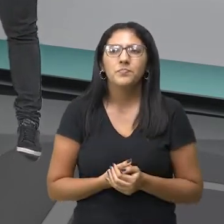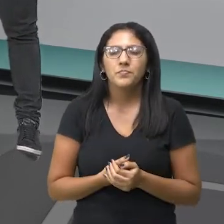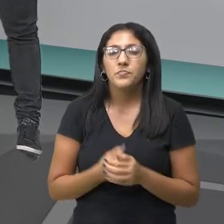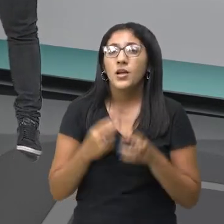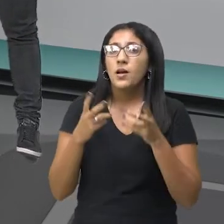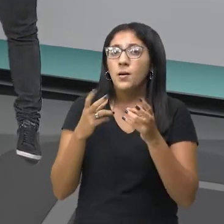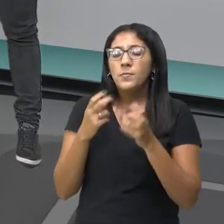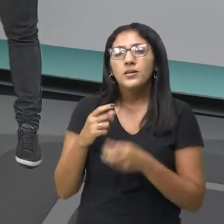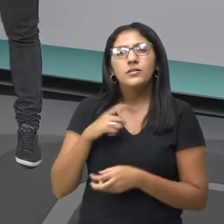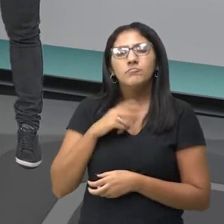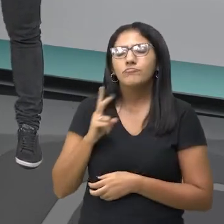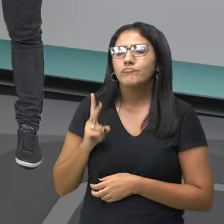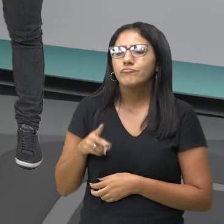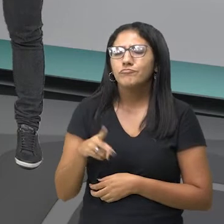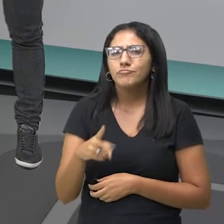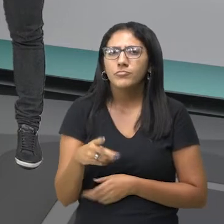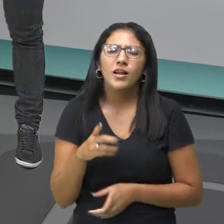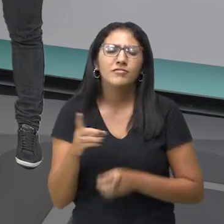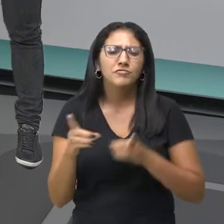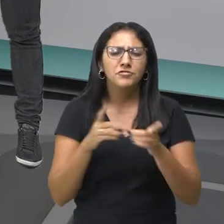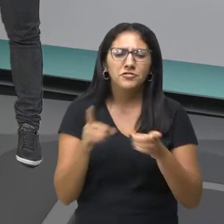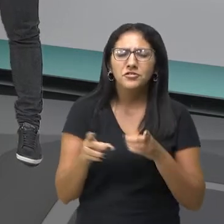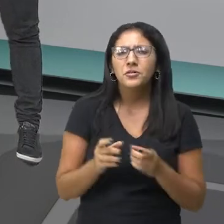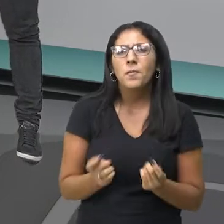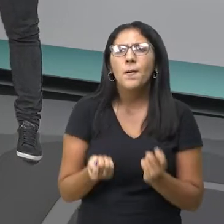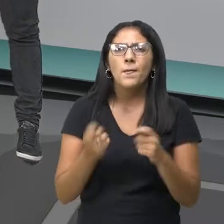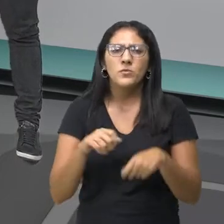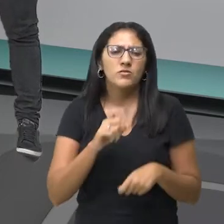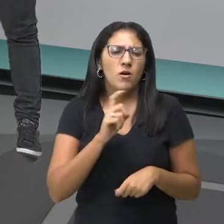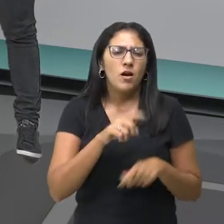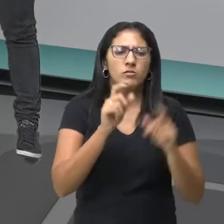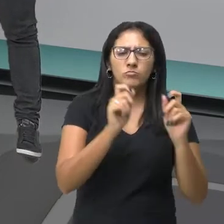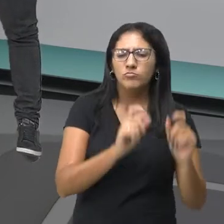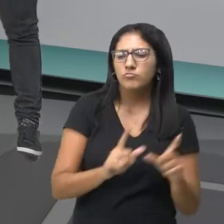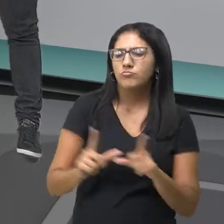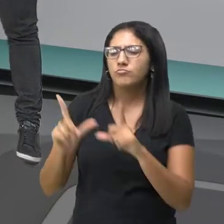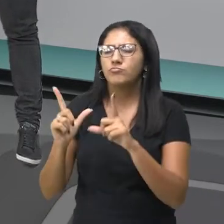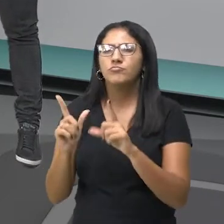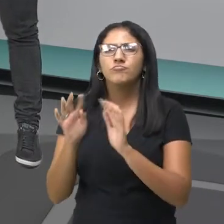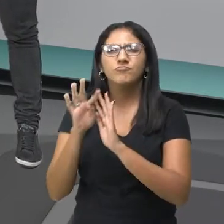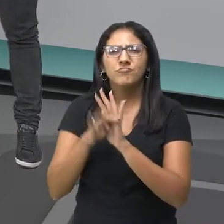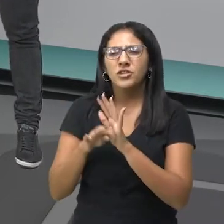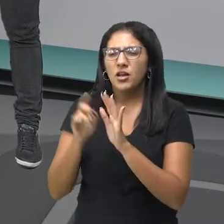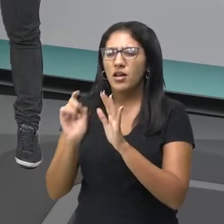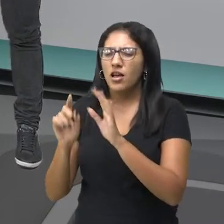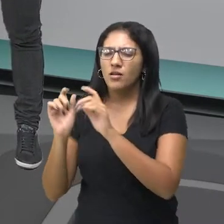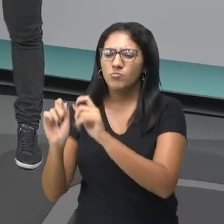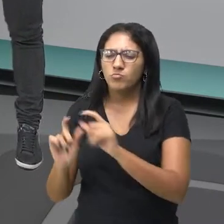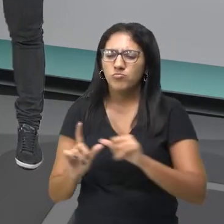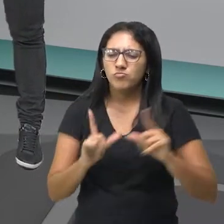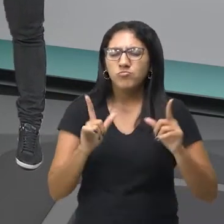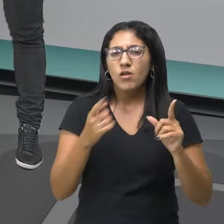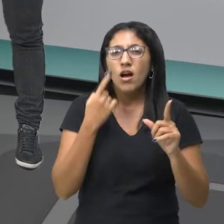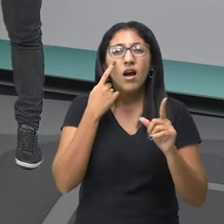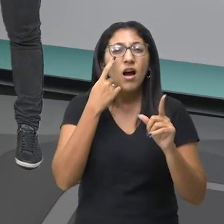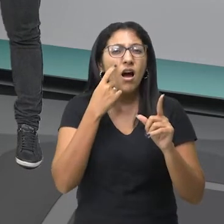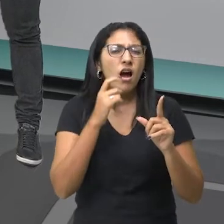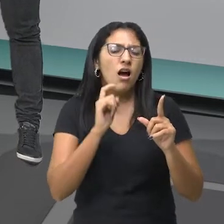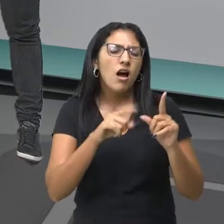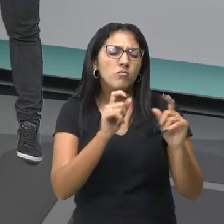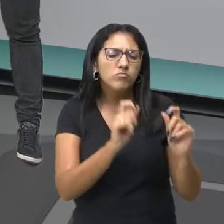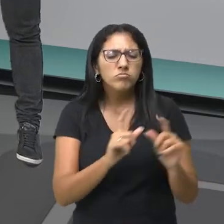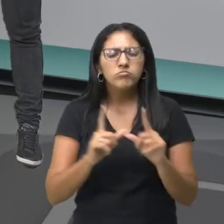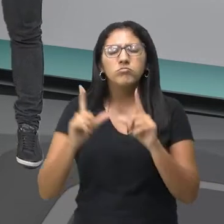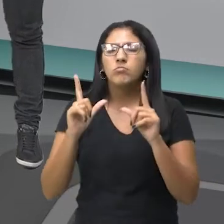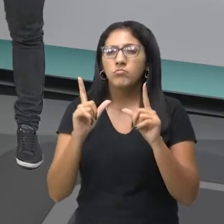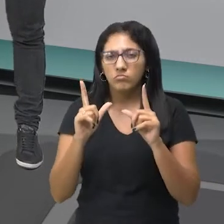a todo tempo uma leitura dinâmica. Eu posso sair de um texto para outro, de outro assunto, certo? Algo que me chamou minha atenção.